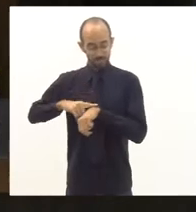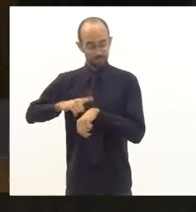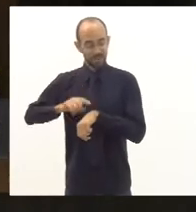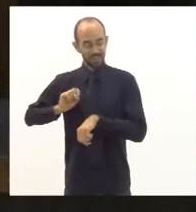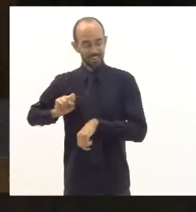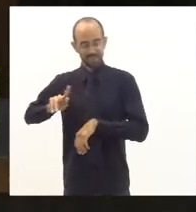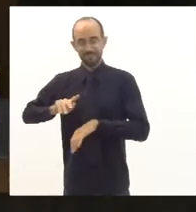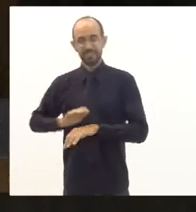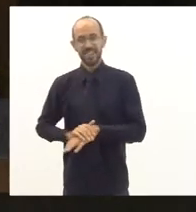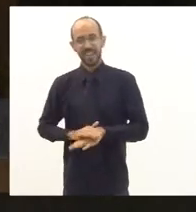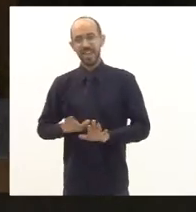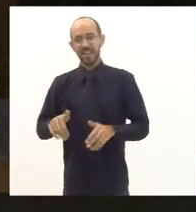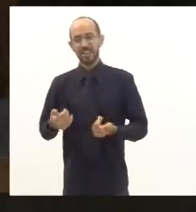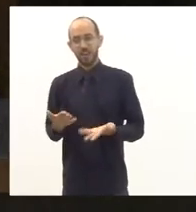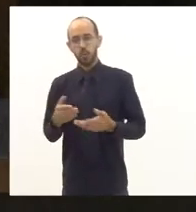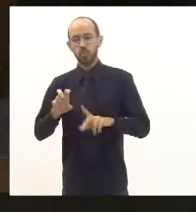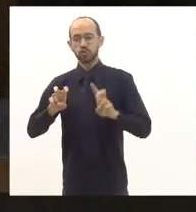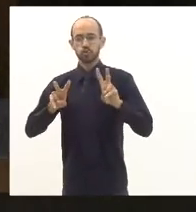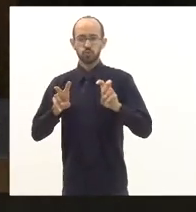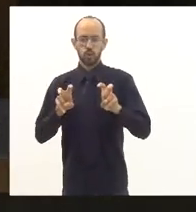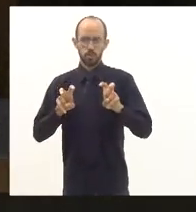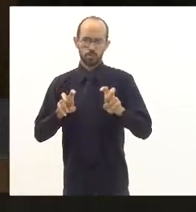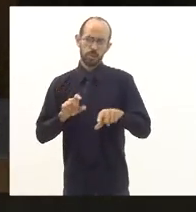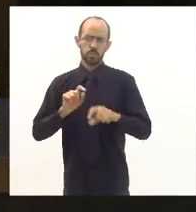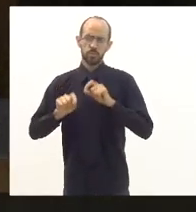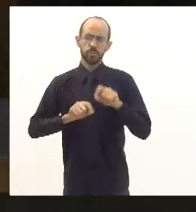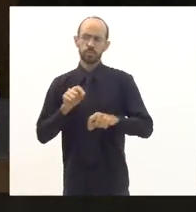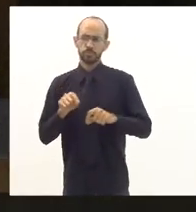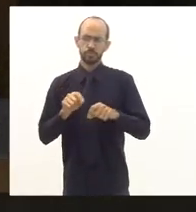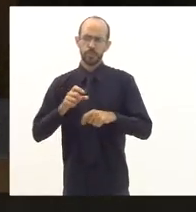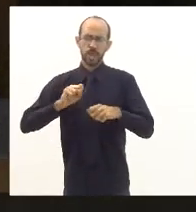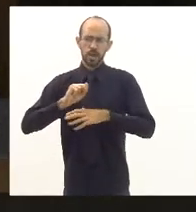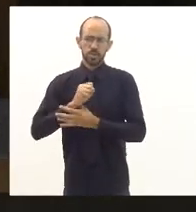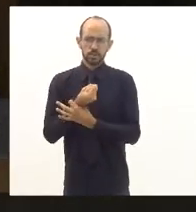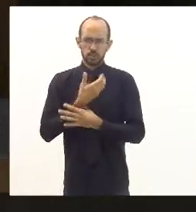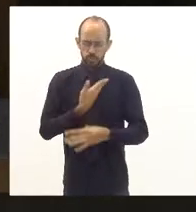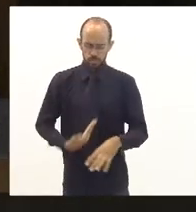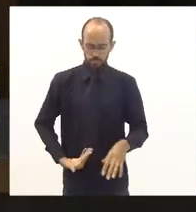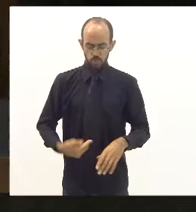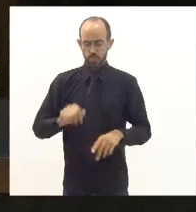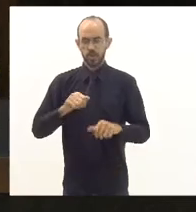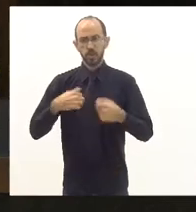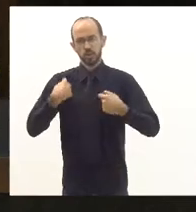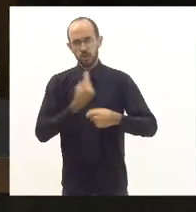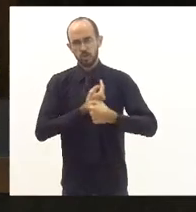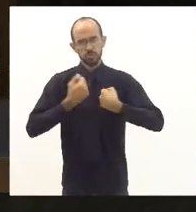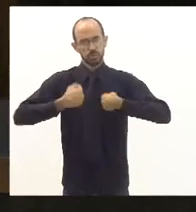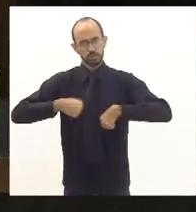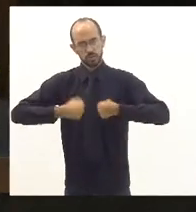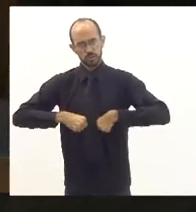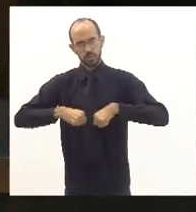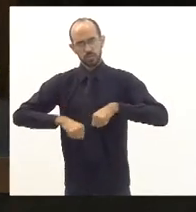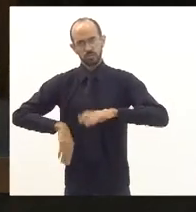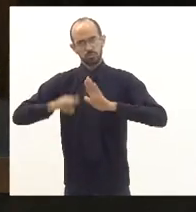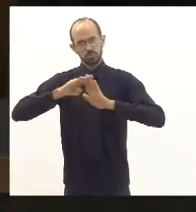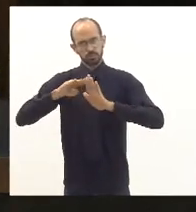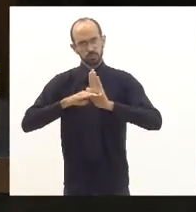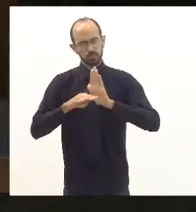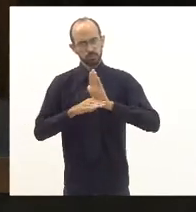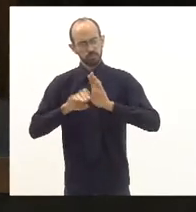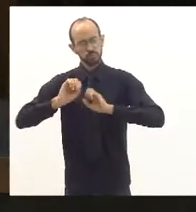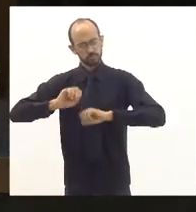Com relação à questão ainda da segurança pública, a gente precisa do processo de educação,